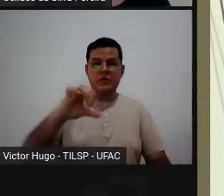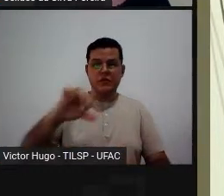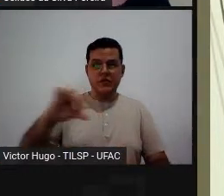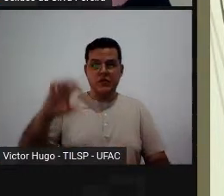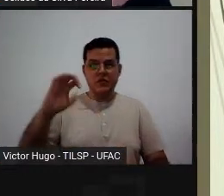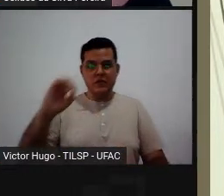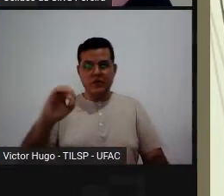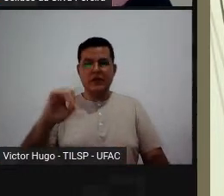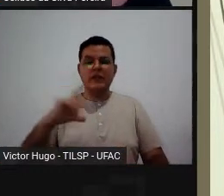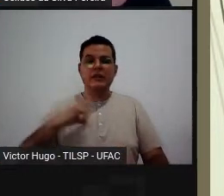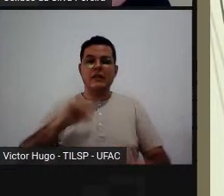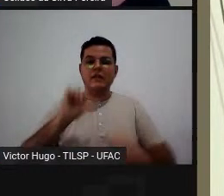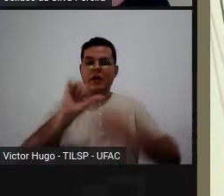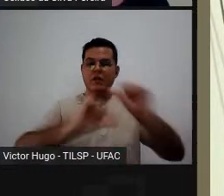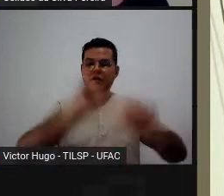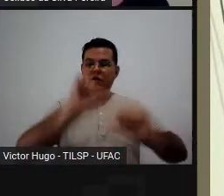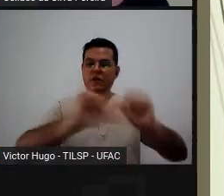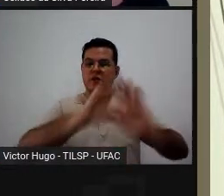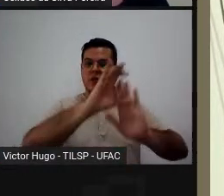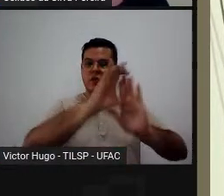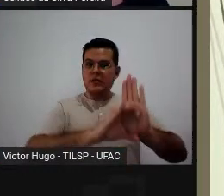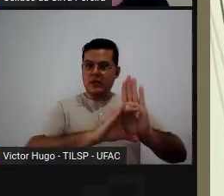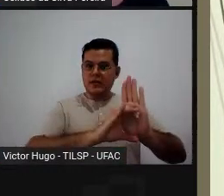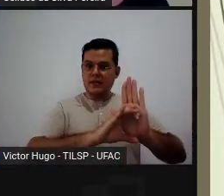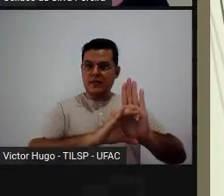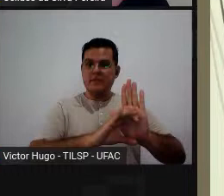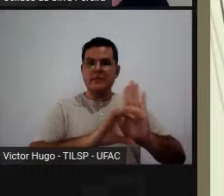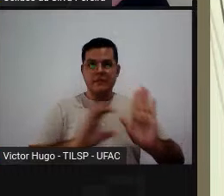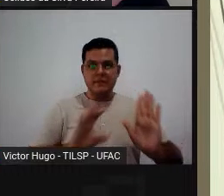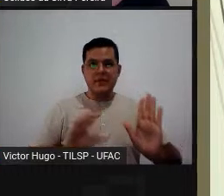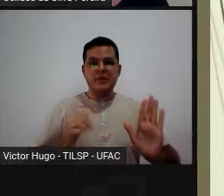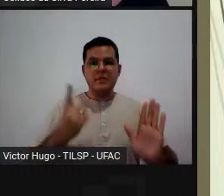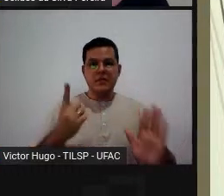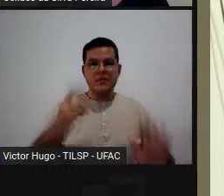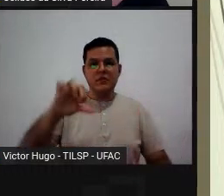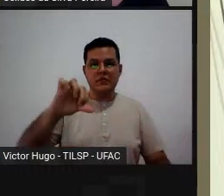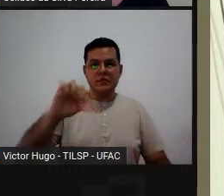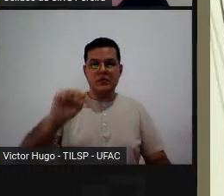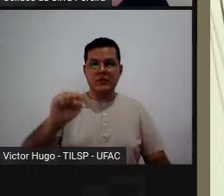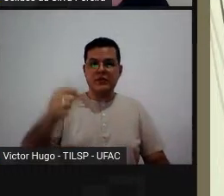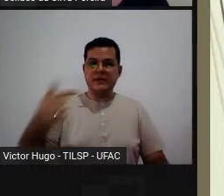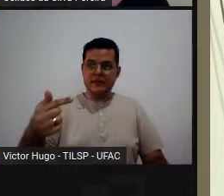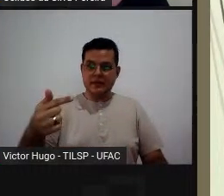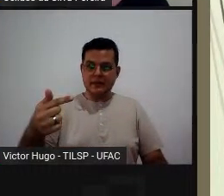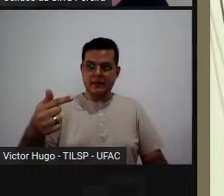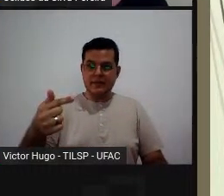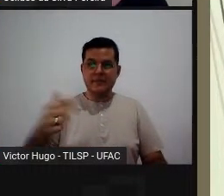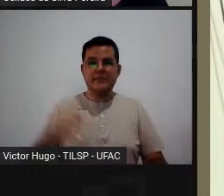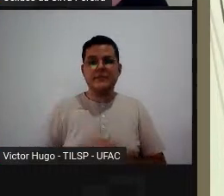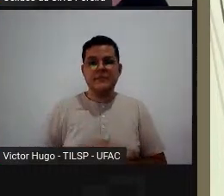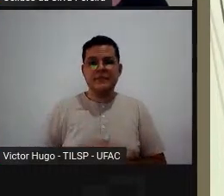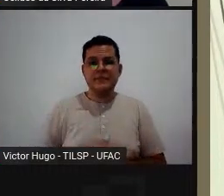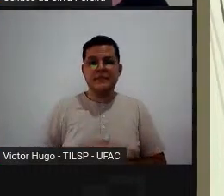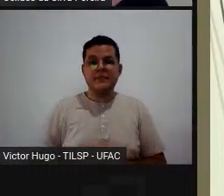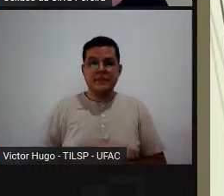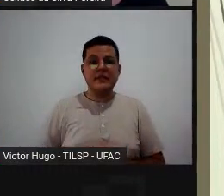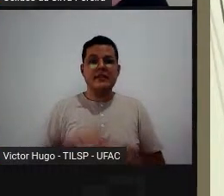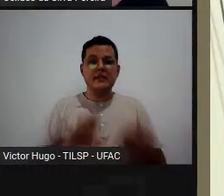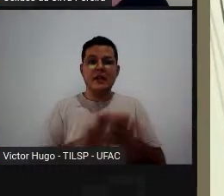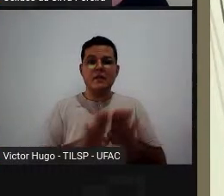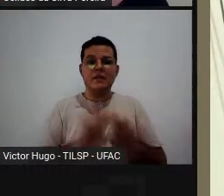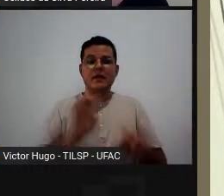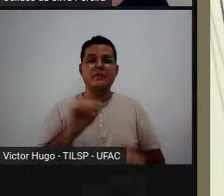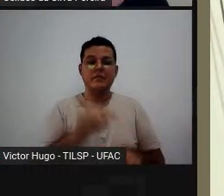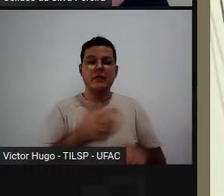1987, como eu já falei. Trata-se, portanto, da disciplina intitulada Leitura e Produção Textual,